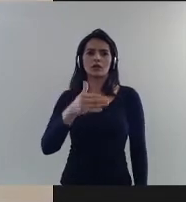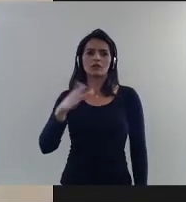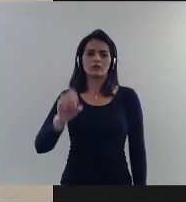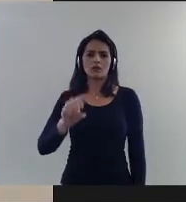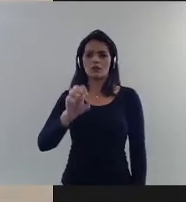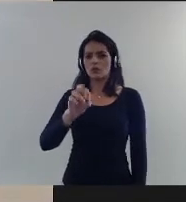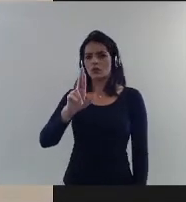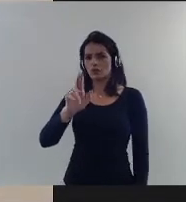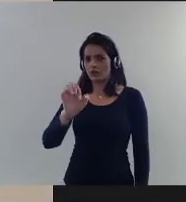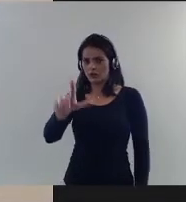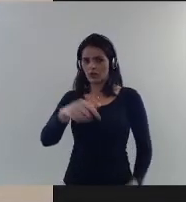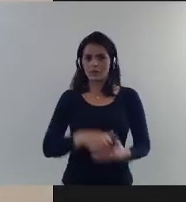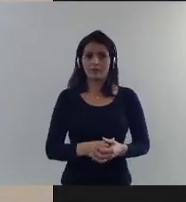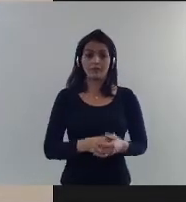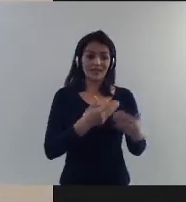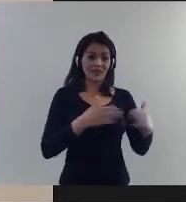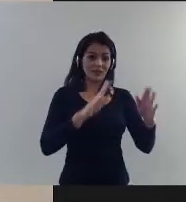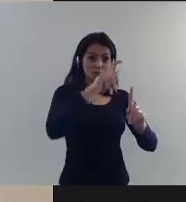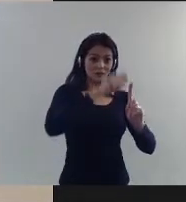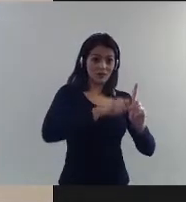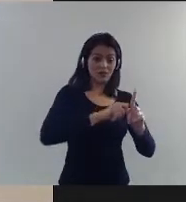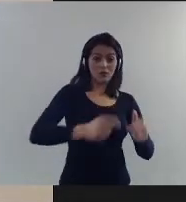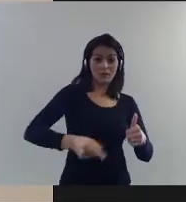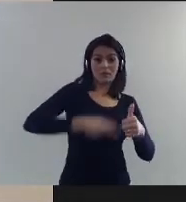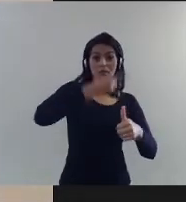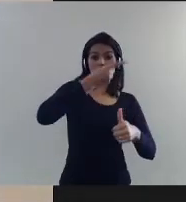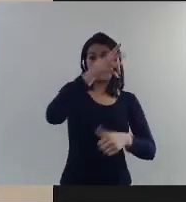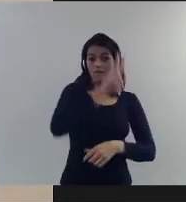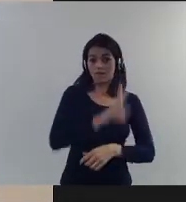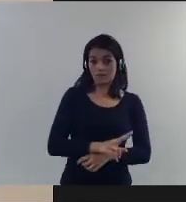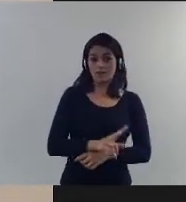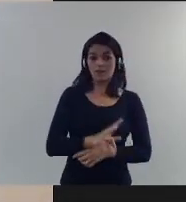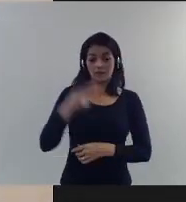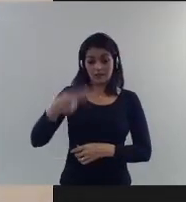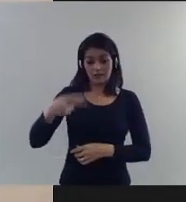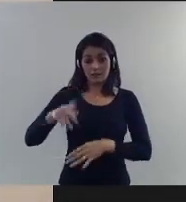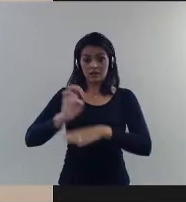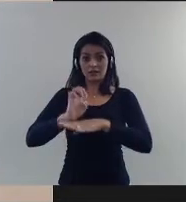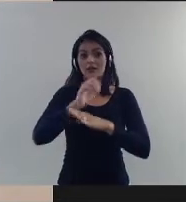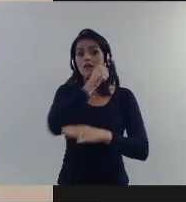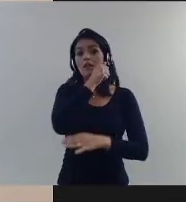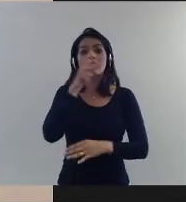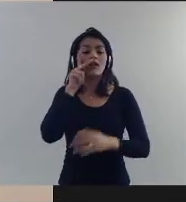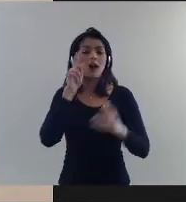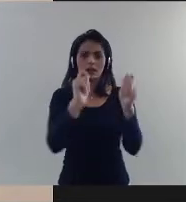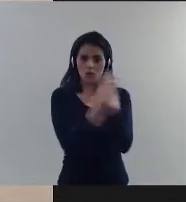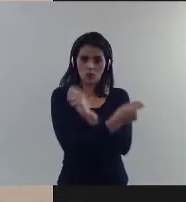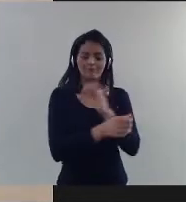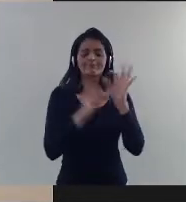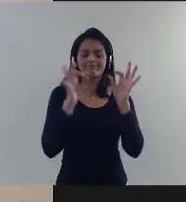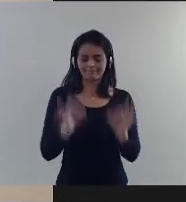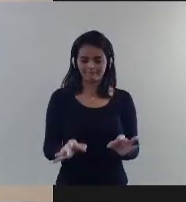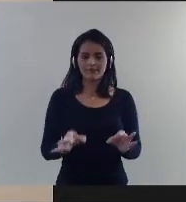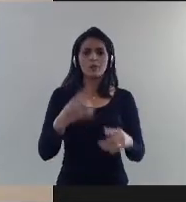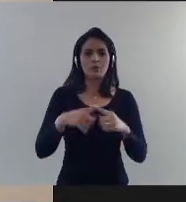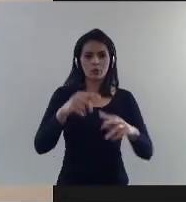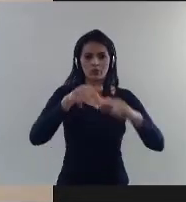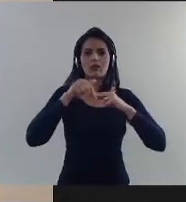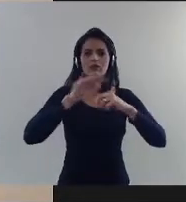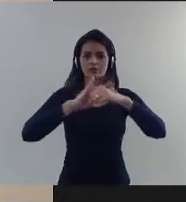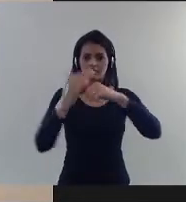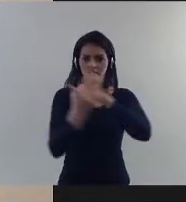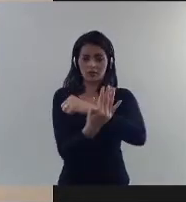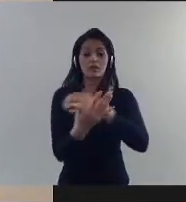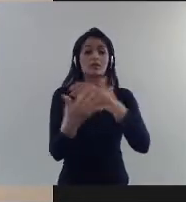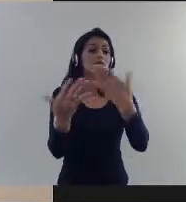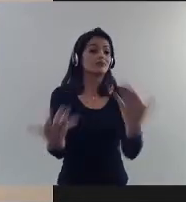a OAB. Confesso a você que foi a primeira vez aqui no estado que nós tivemos que adequar essa realidade por conta da pandemia.